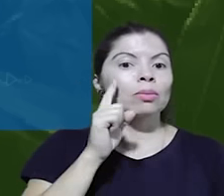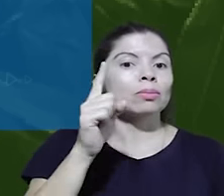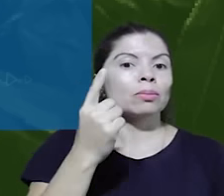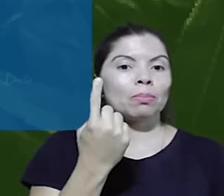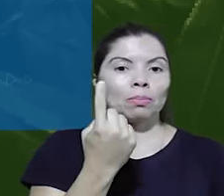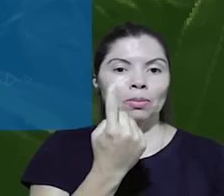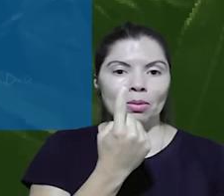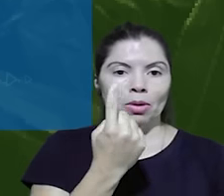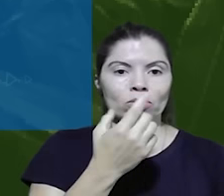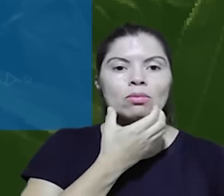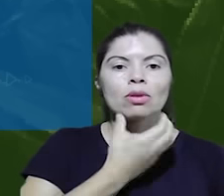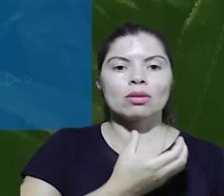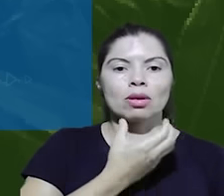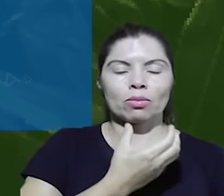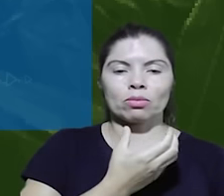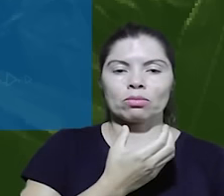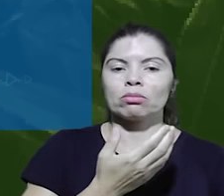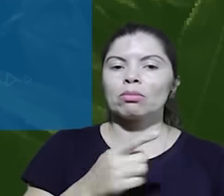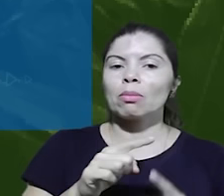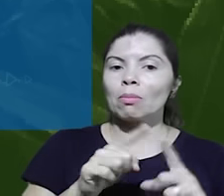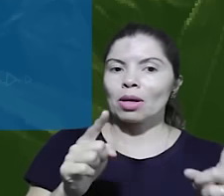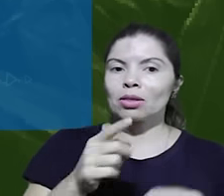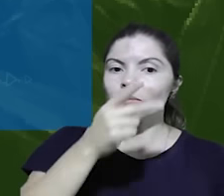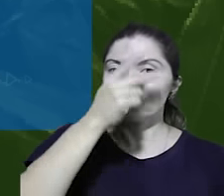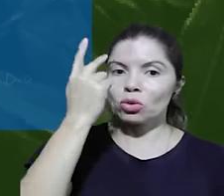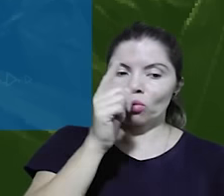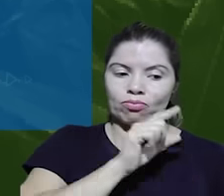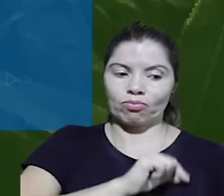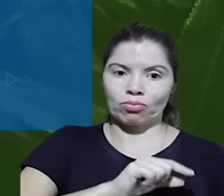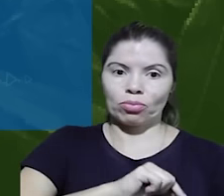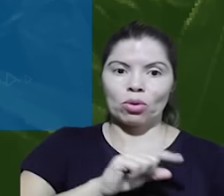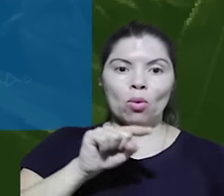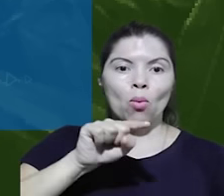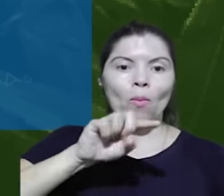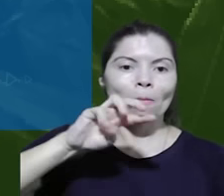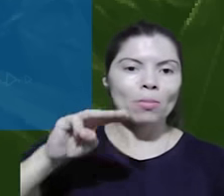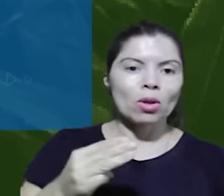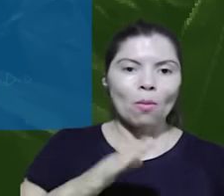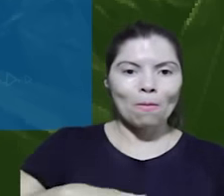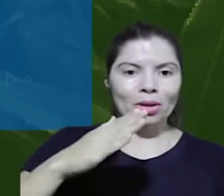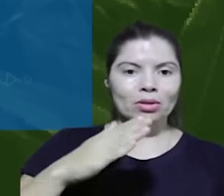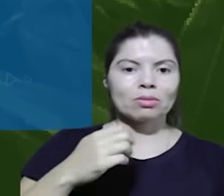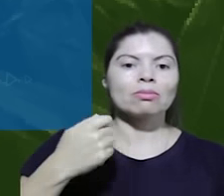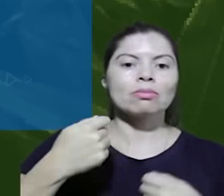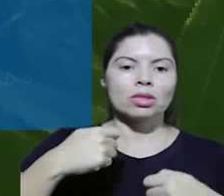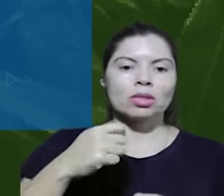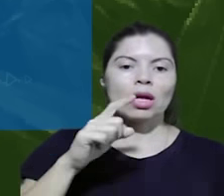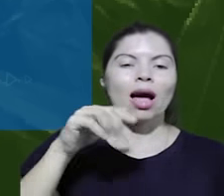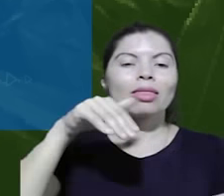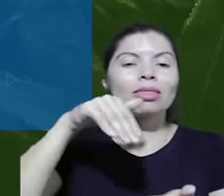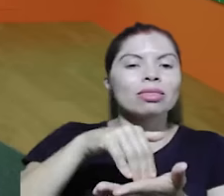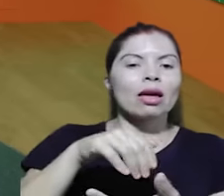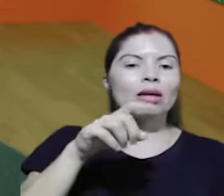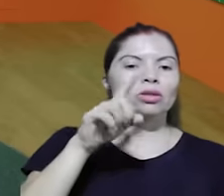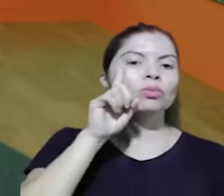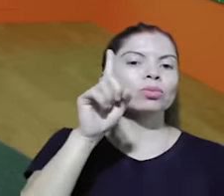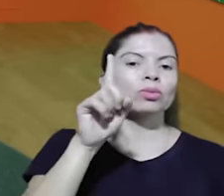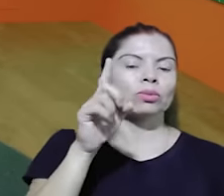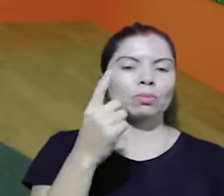já quem registrou mais de 1 milhão em 2022 precisa se adequar até o dia 1eo de